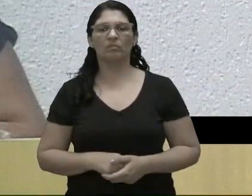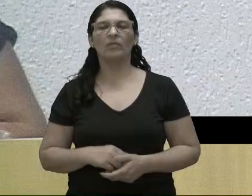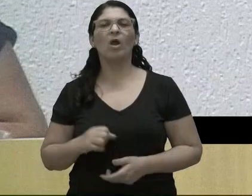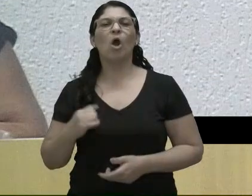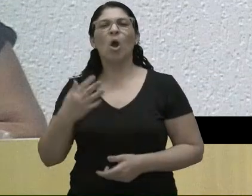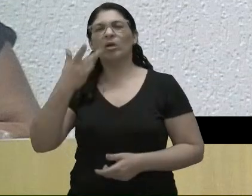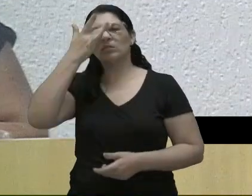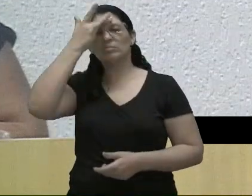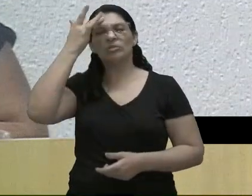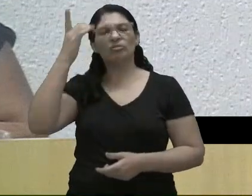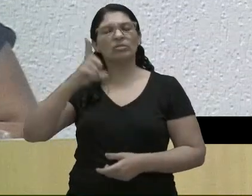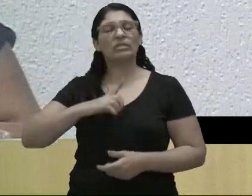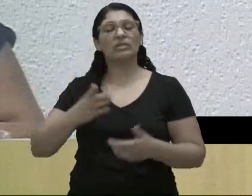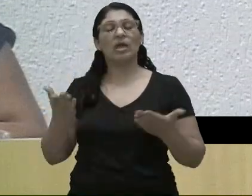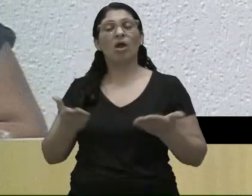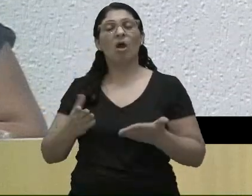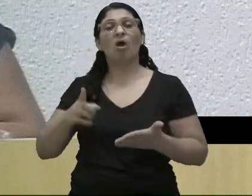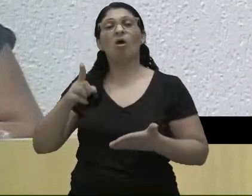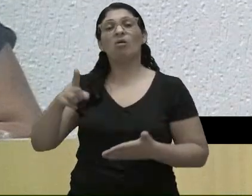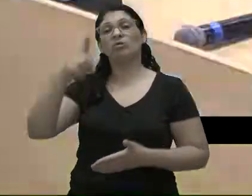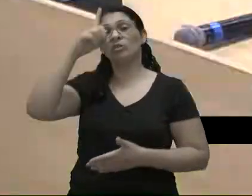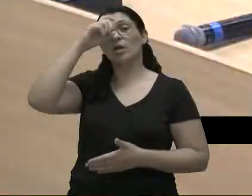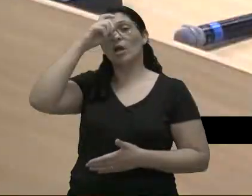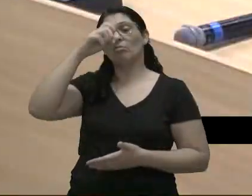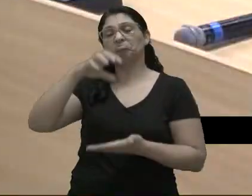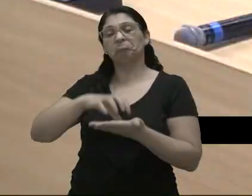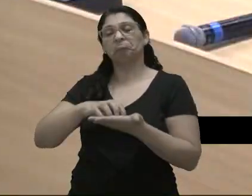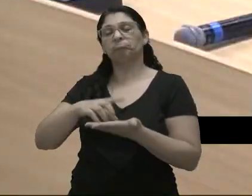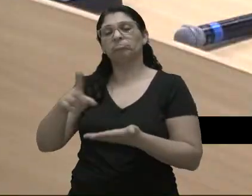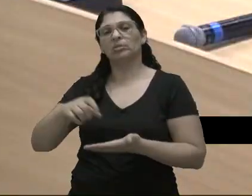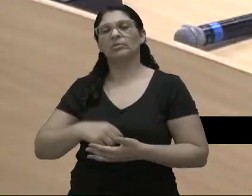pessoas têm internada na unidade hoje?